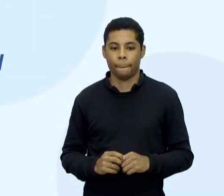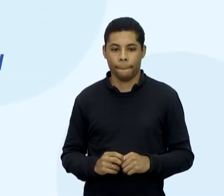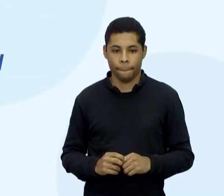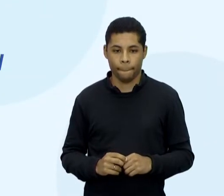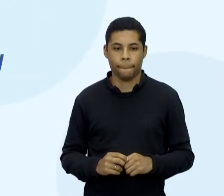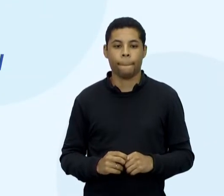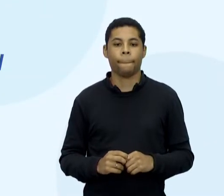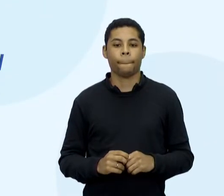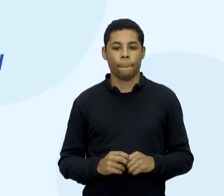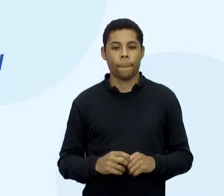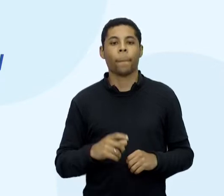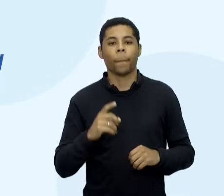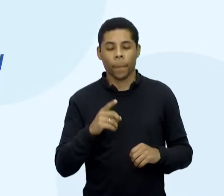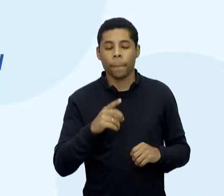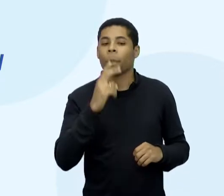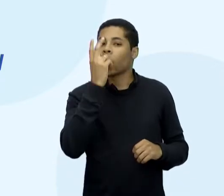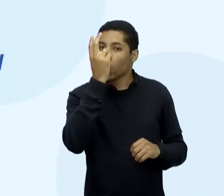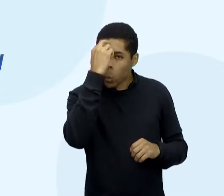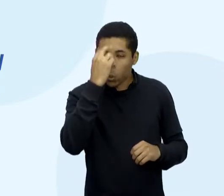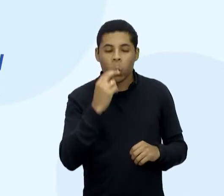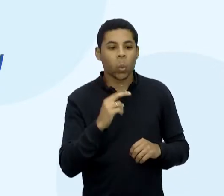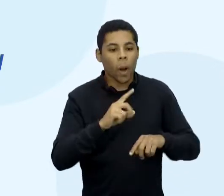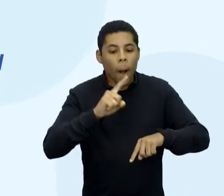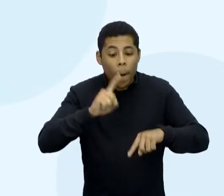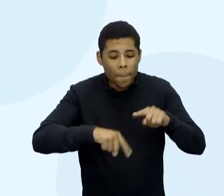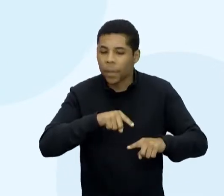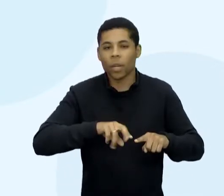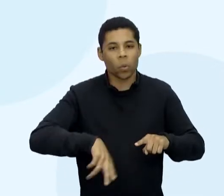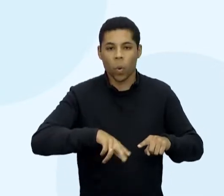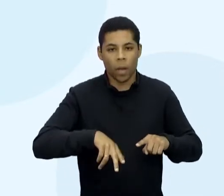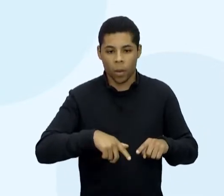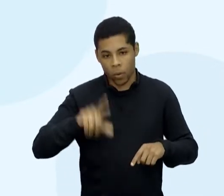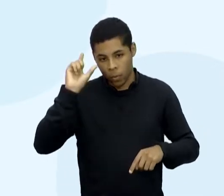cultura imaterial e suas vertentes